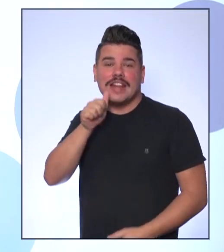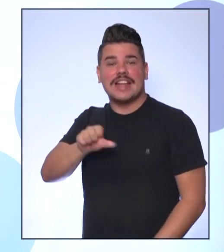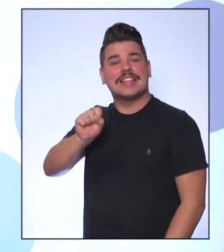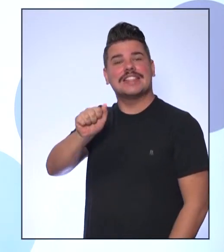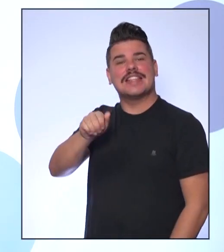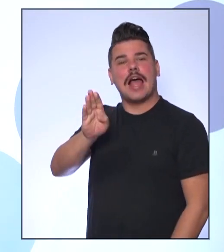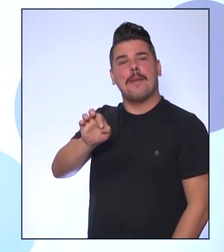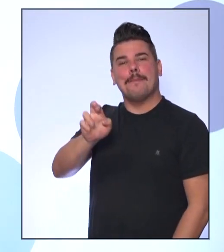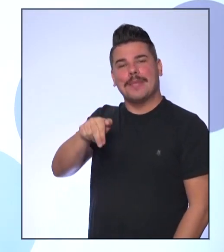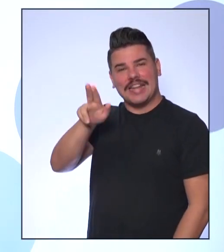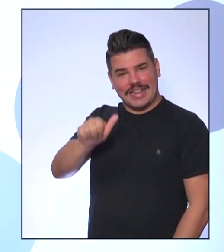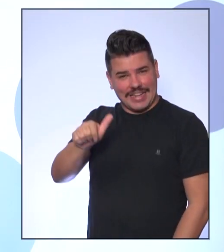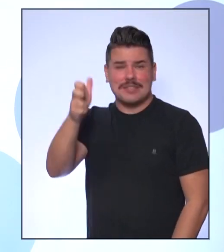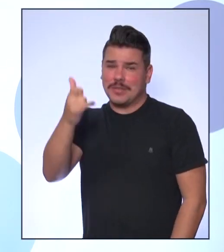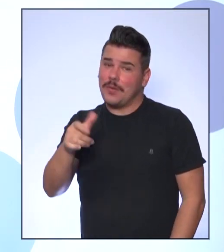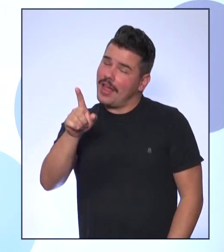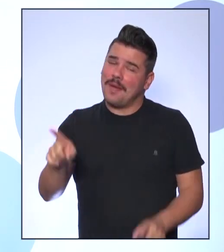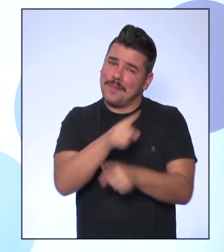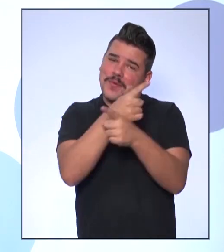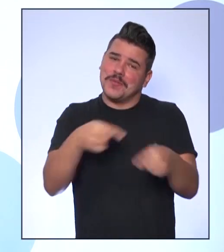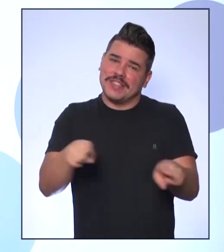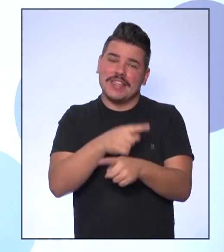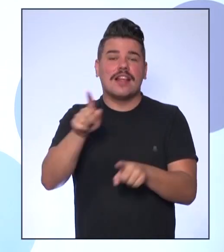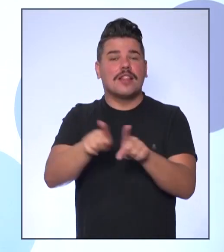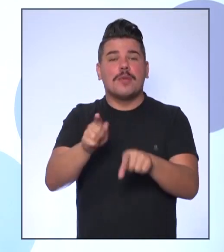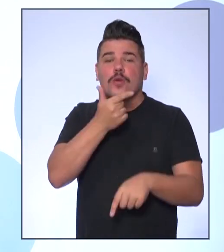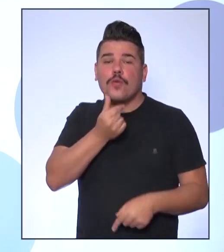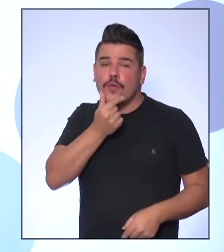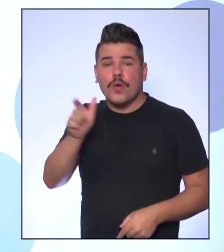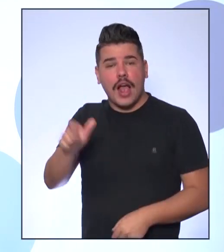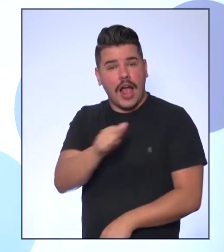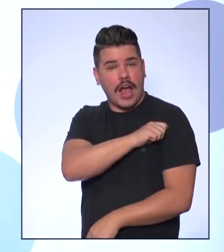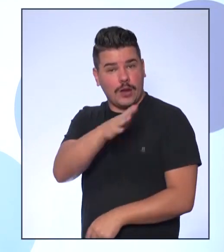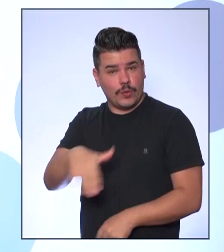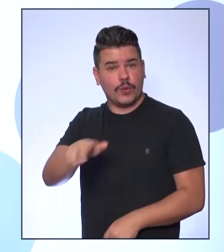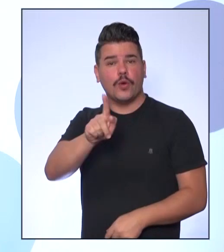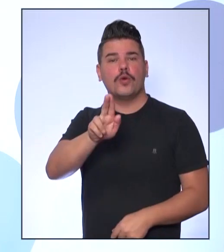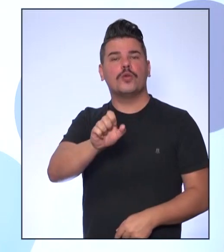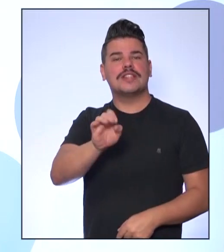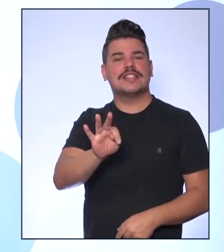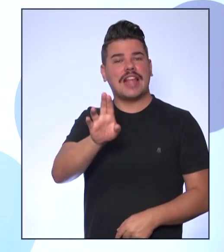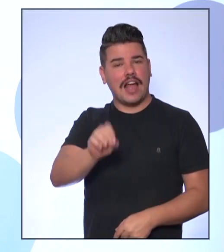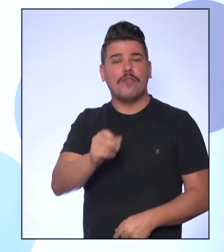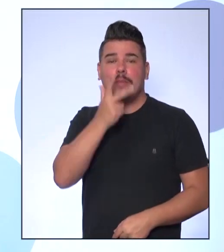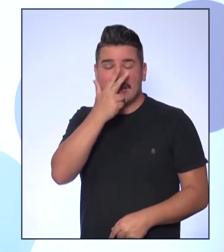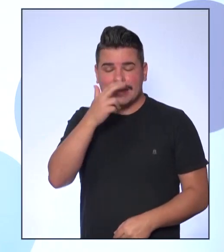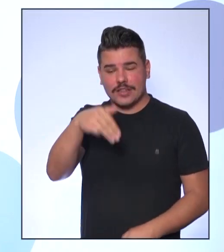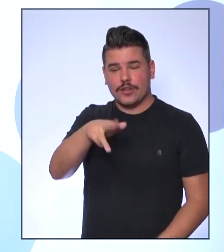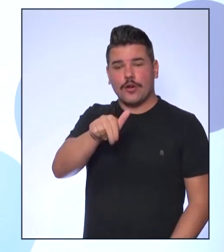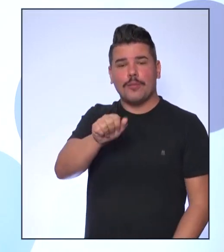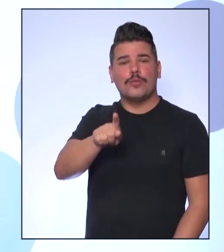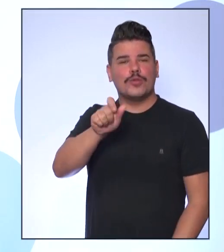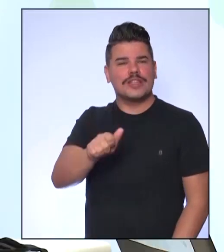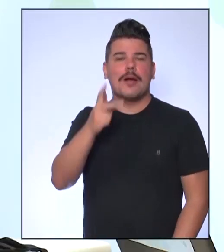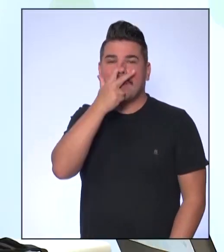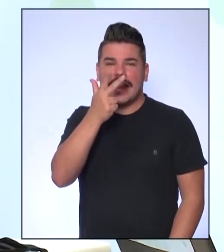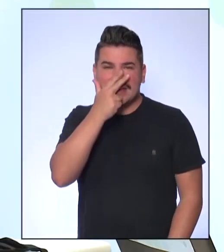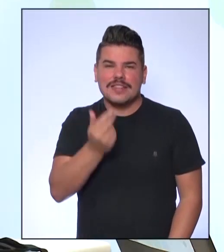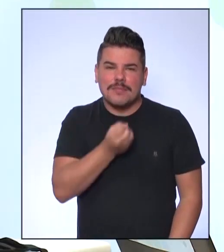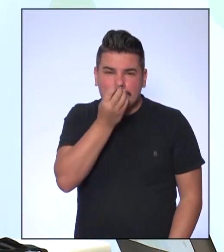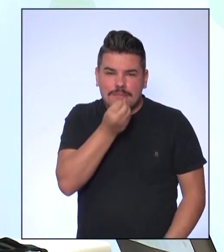Sim, o Gustavo estava aqui, ele disse que musga lembra muito planta, uma planta, né? Olha